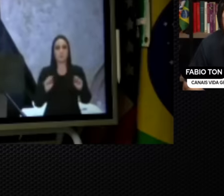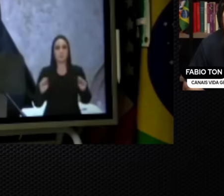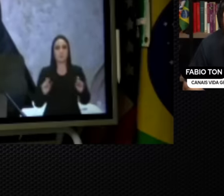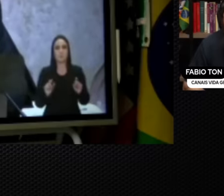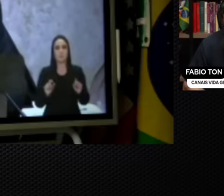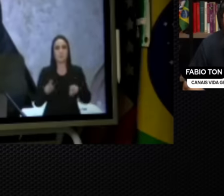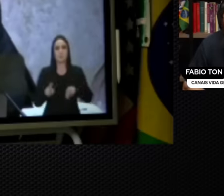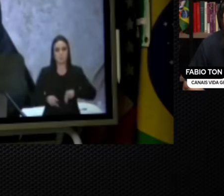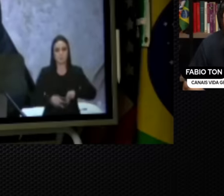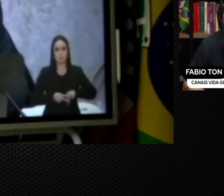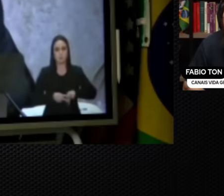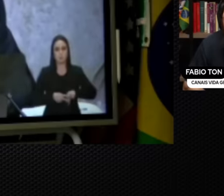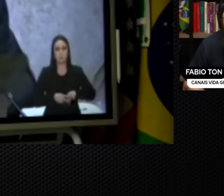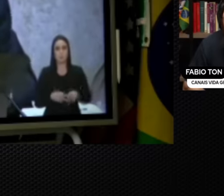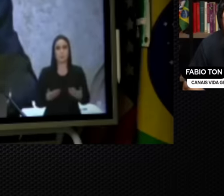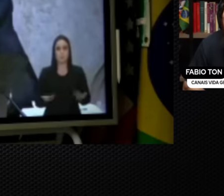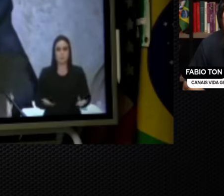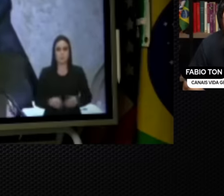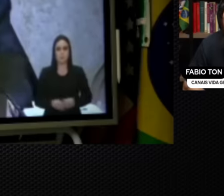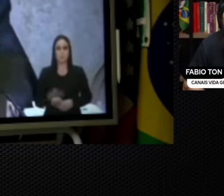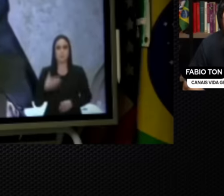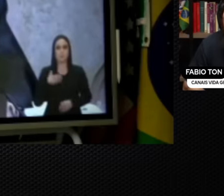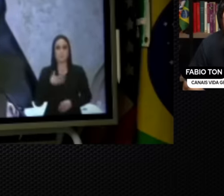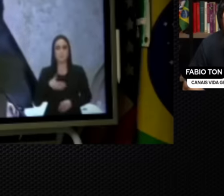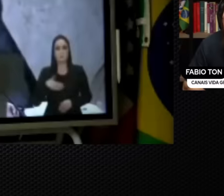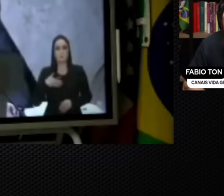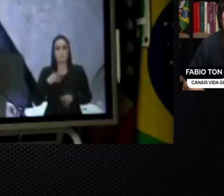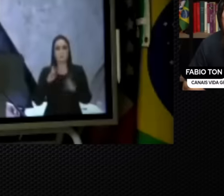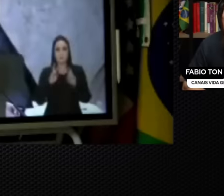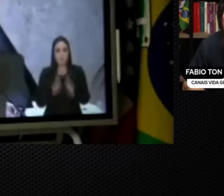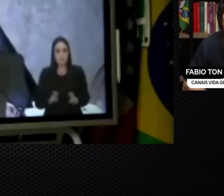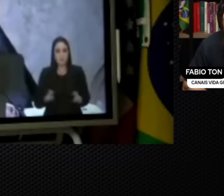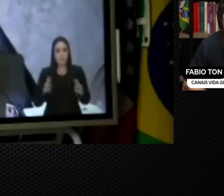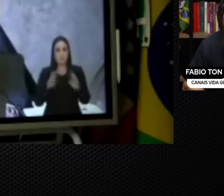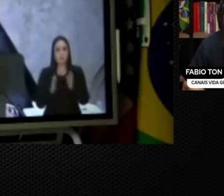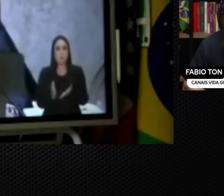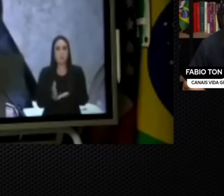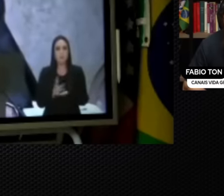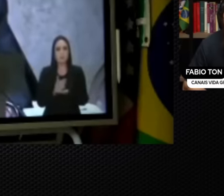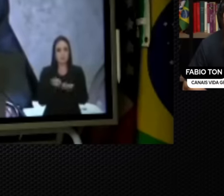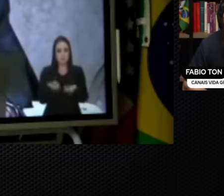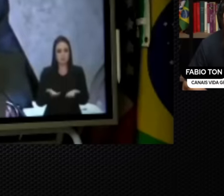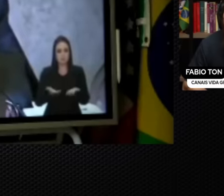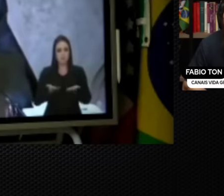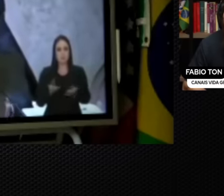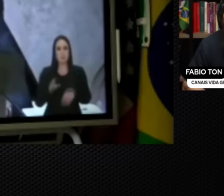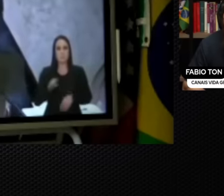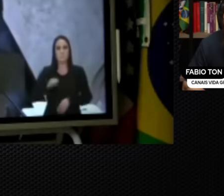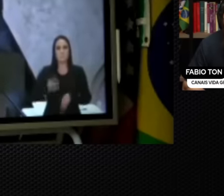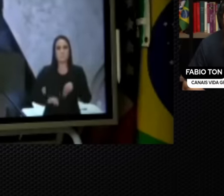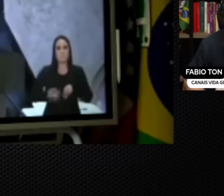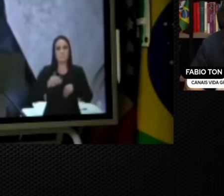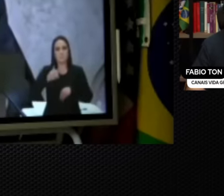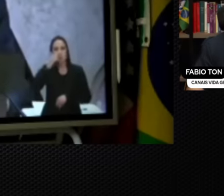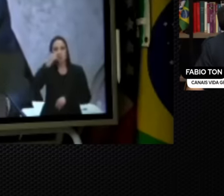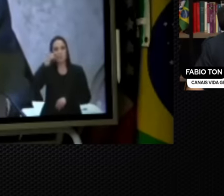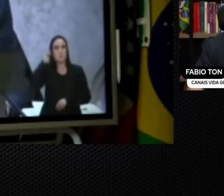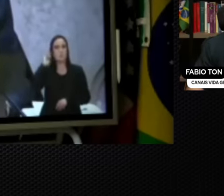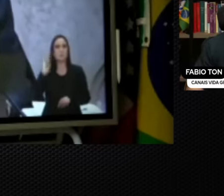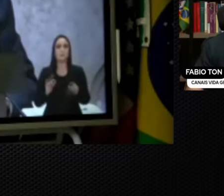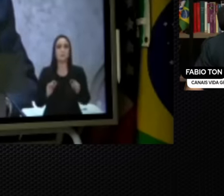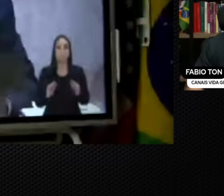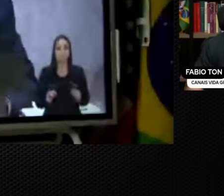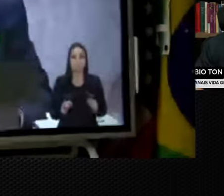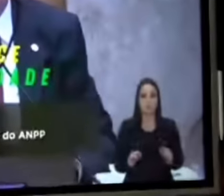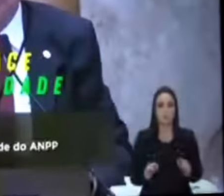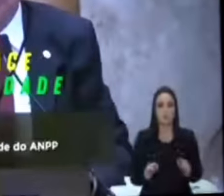prisional e aqui gostaria de fazer uma observação com os dados que me foram fornecidos pelo Ministro Alexandre de Moraes que